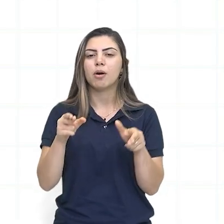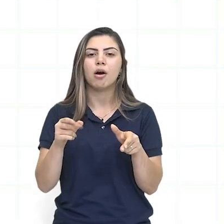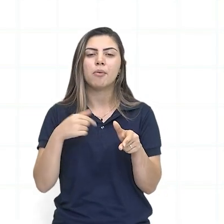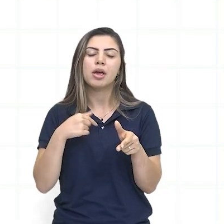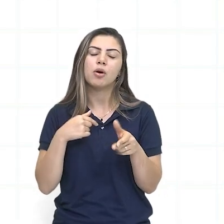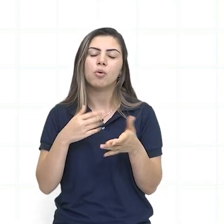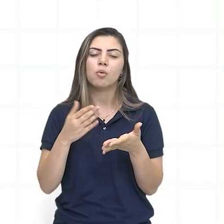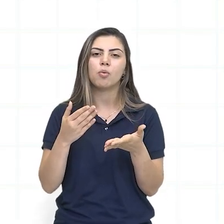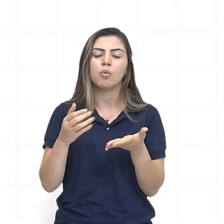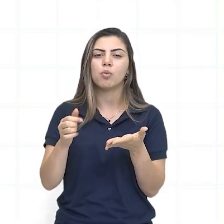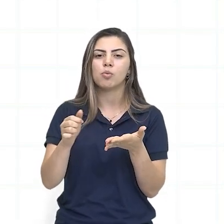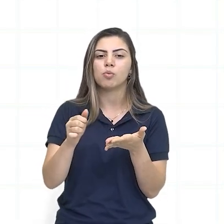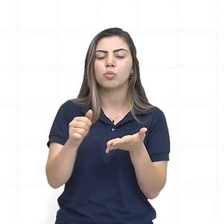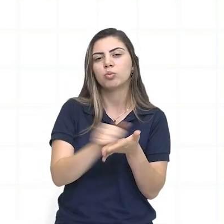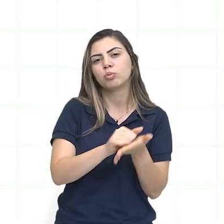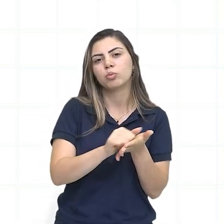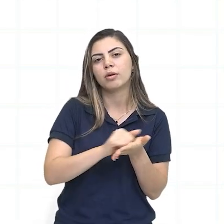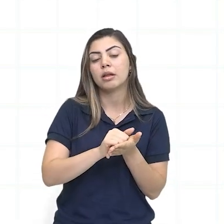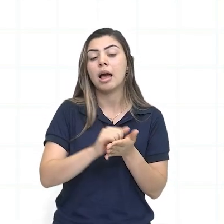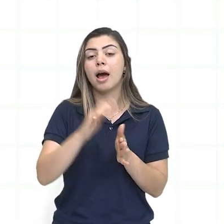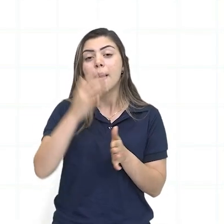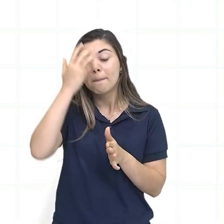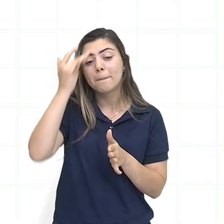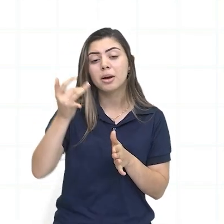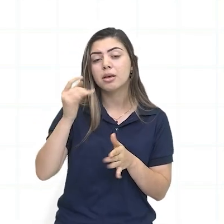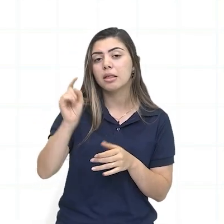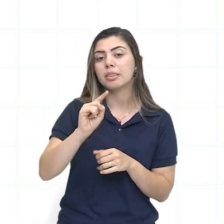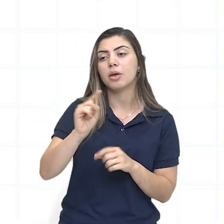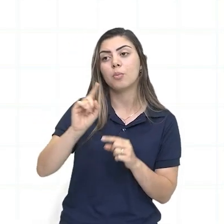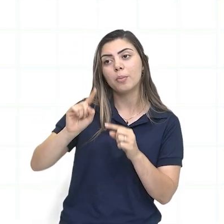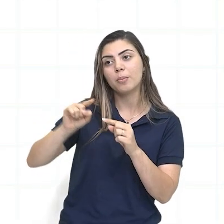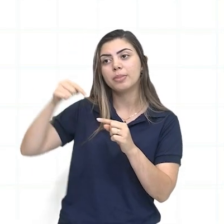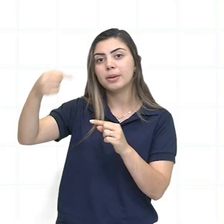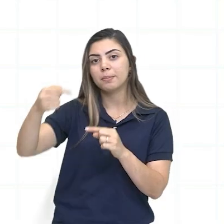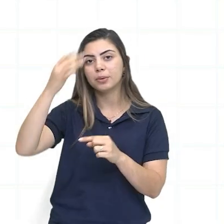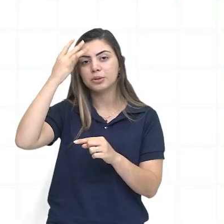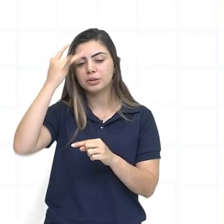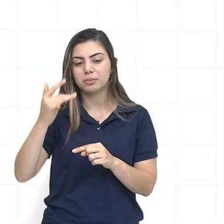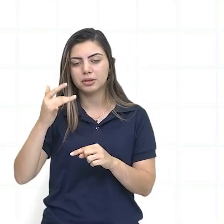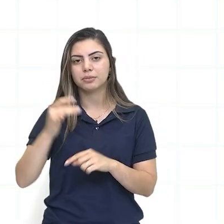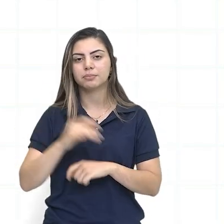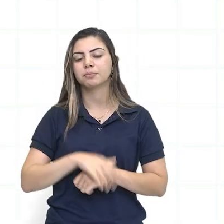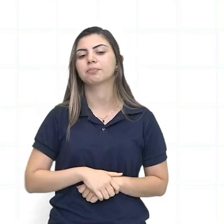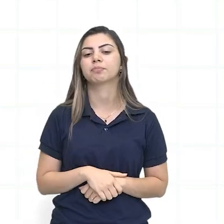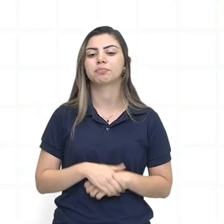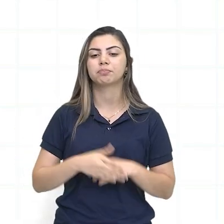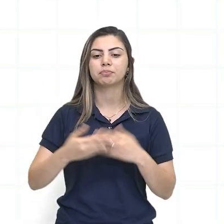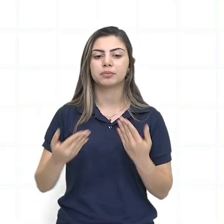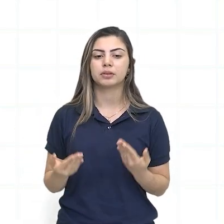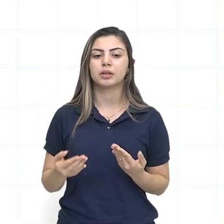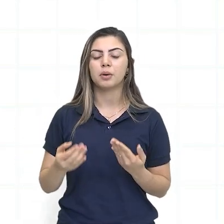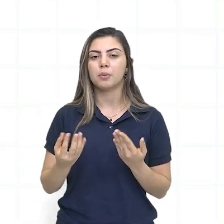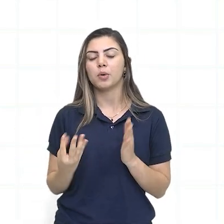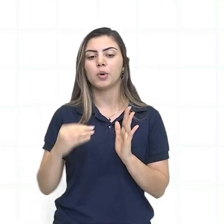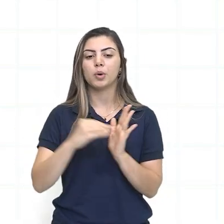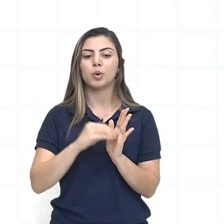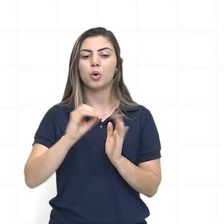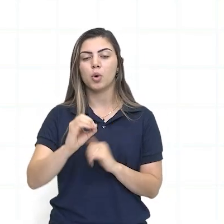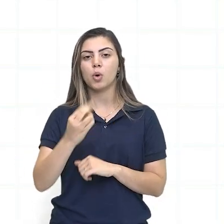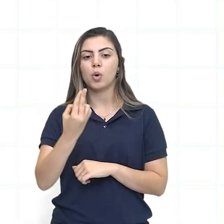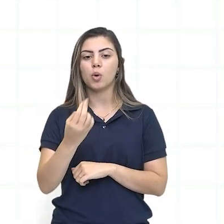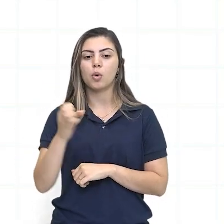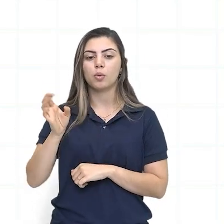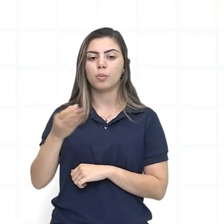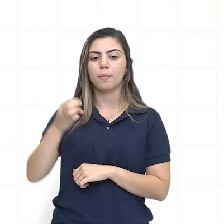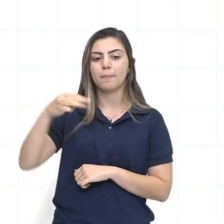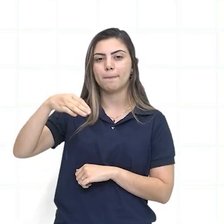estou corrigindo, que não é amanhã, será depois de amanhã, certo? Então, o ou melhor aqui